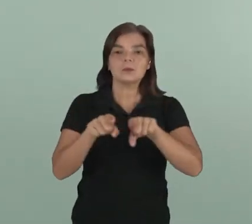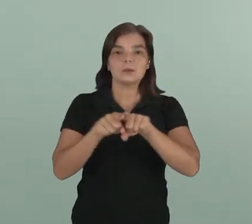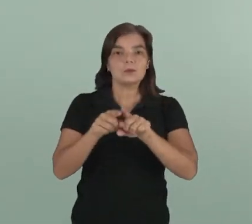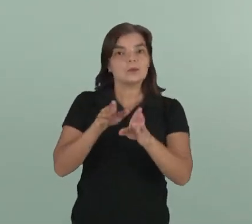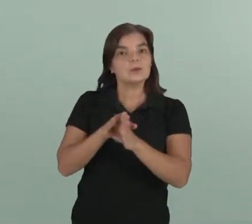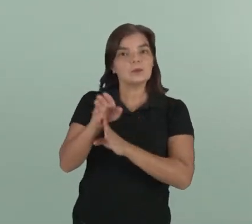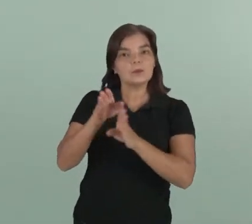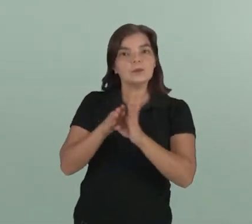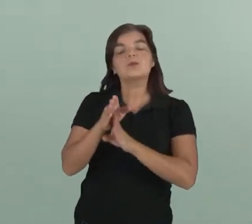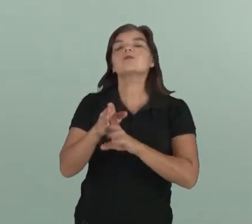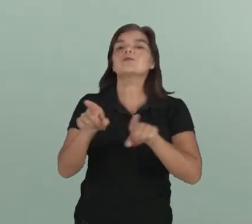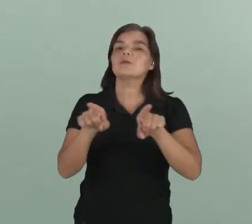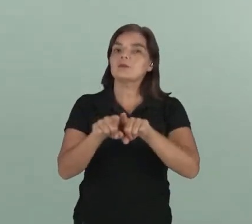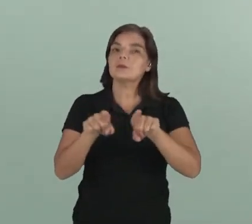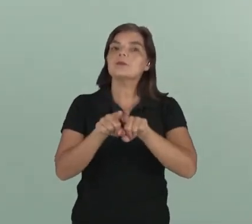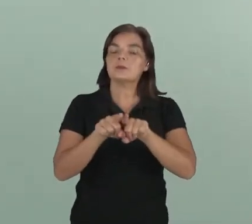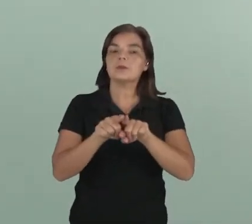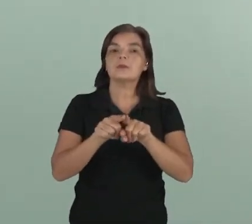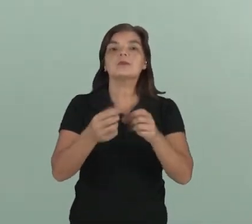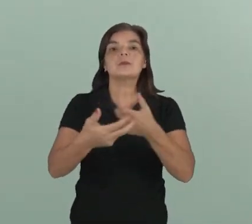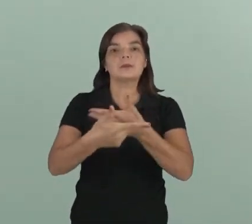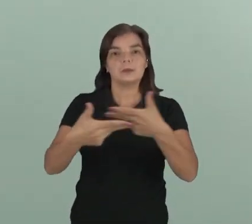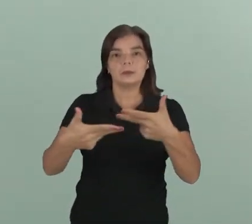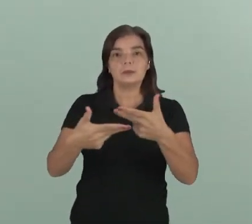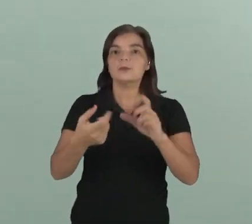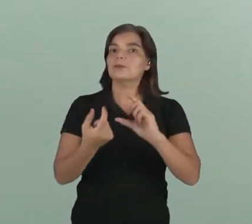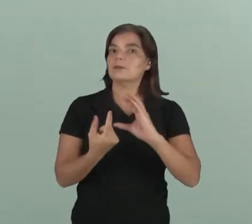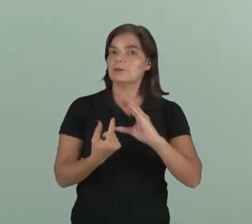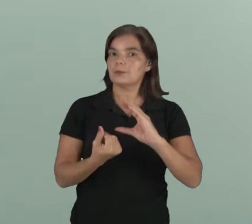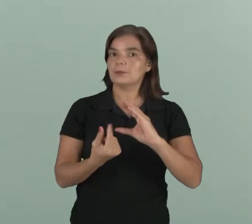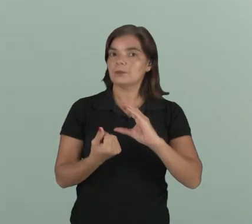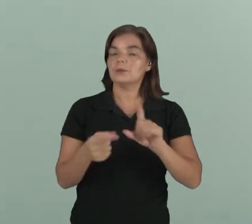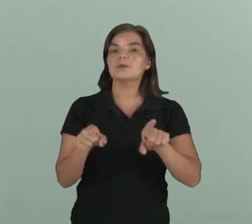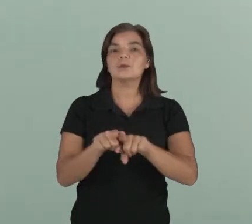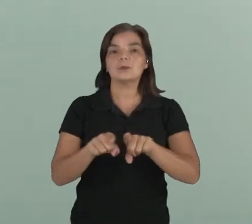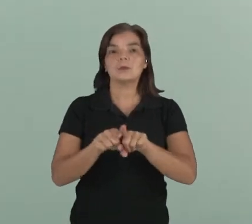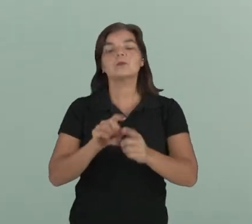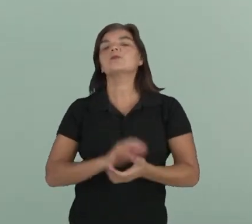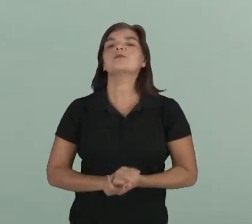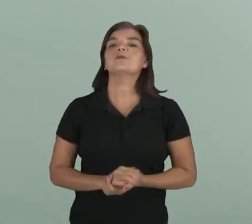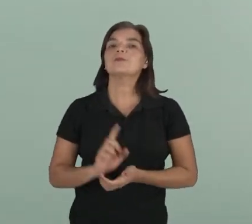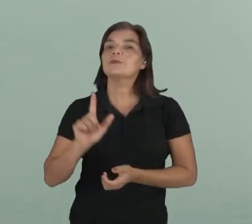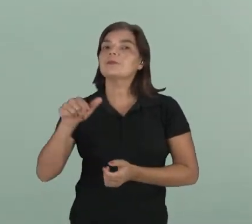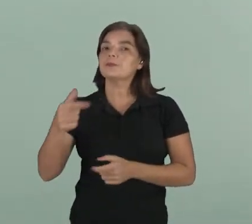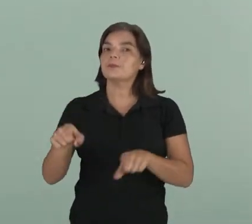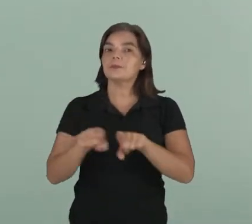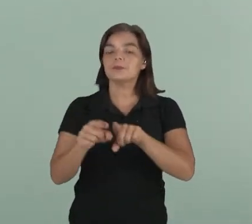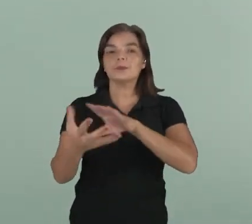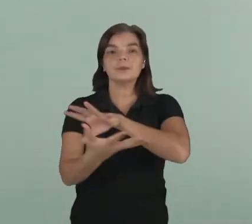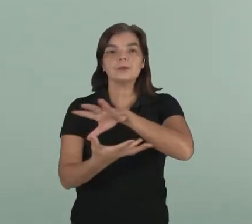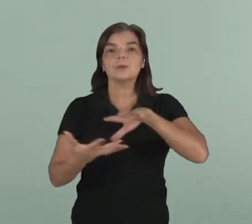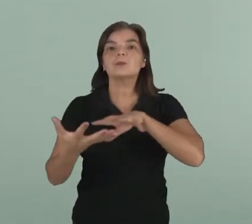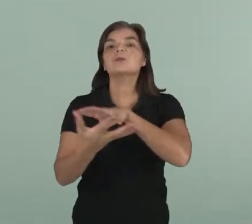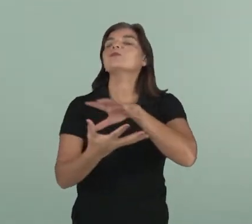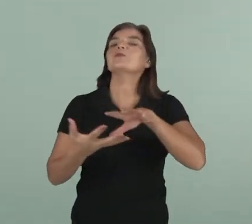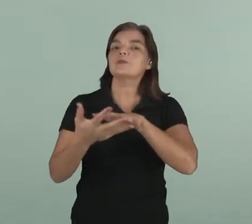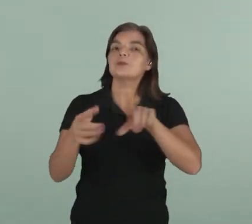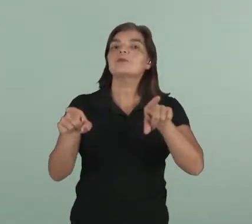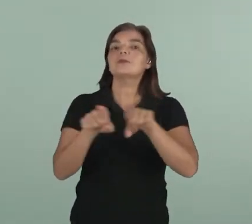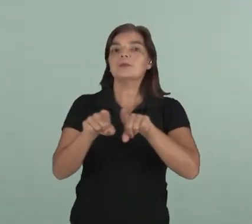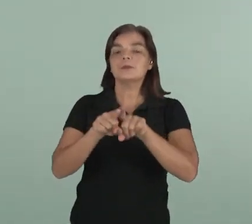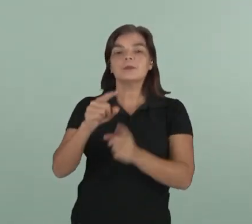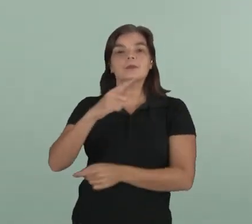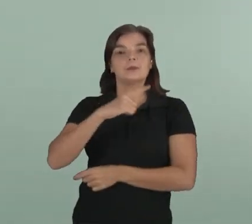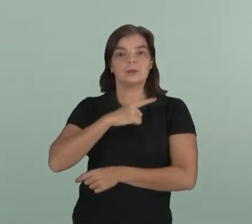ser orientadas no modo de produção capitalista. E, através da Revolução Industrial, nós